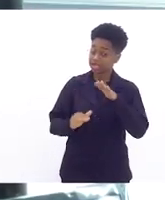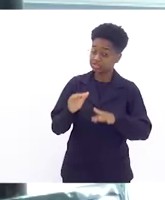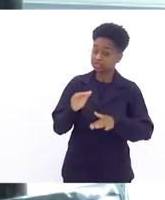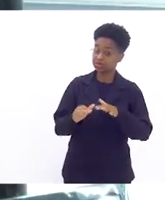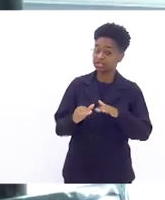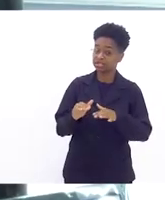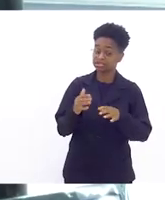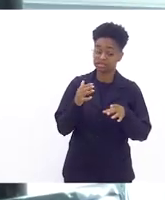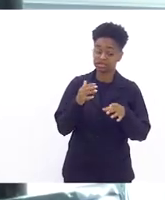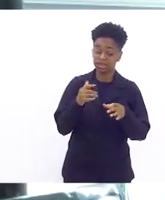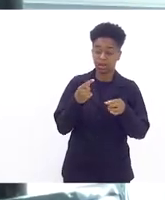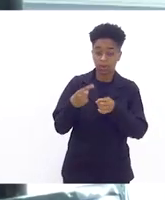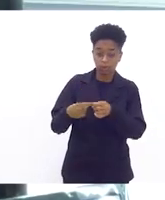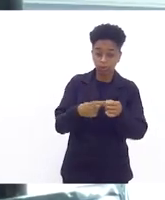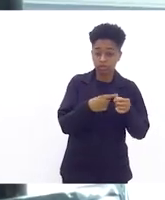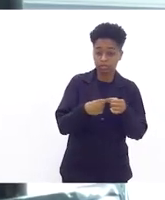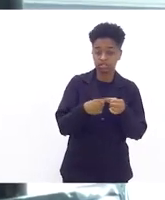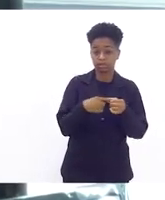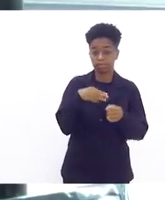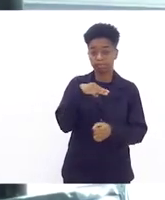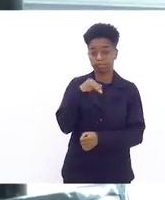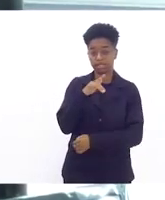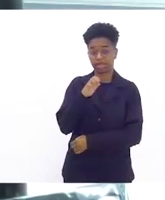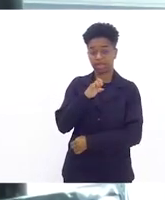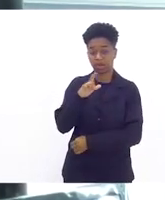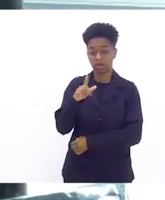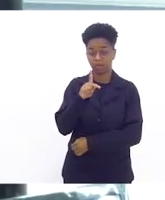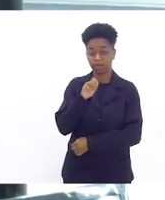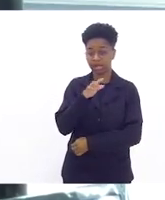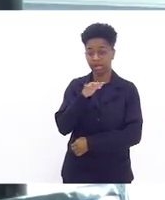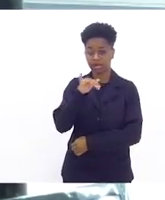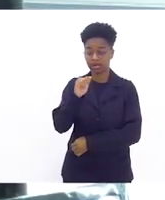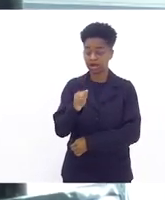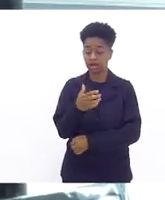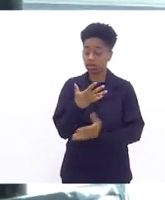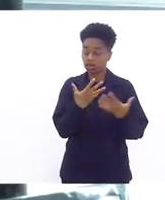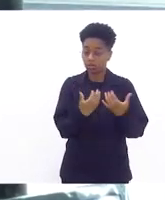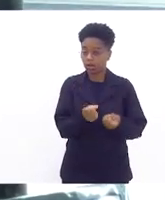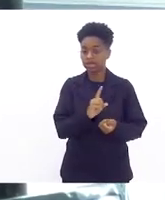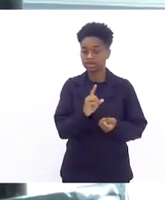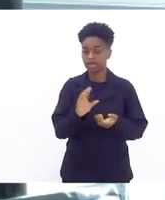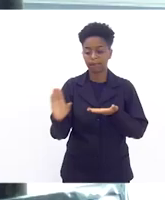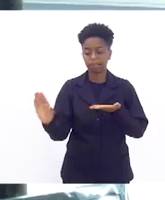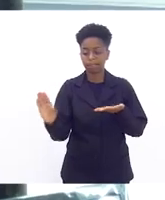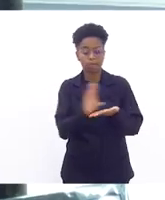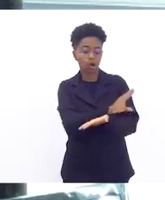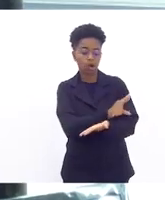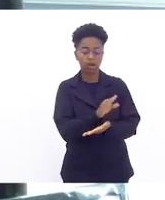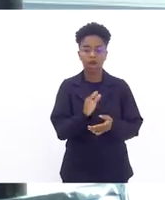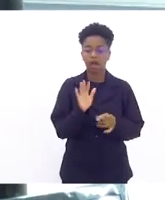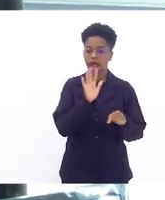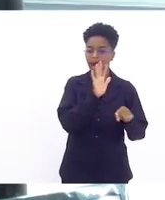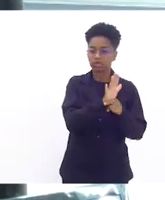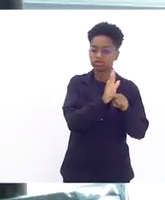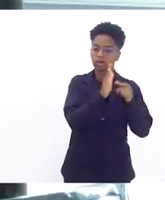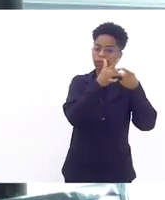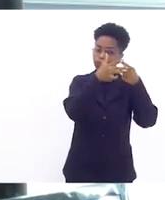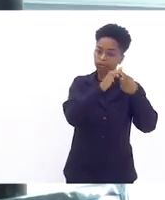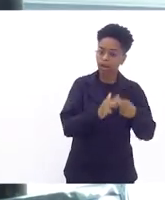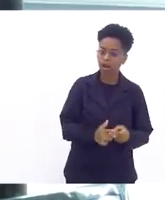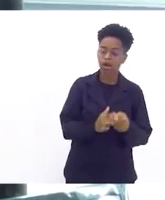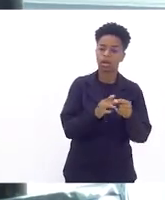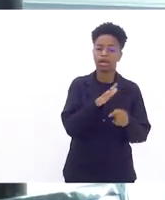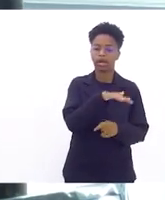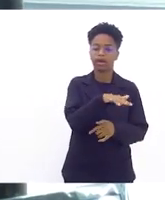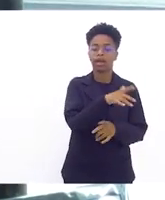município de Miguel Pereira não recebe recursos do fecan para manutenção dos seus cursos d'água